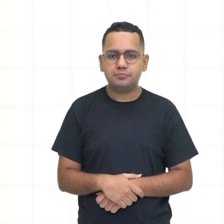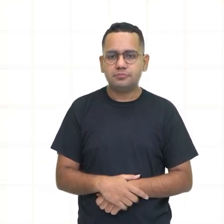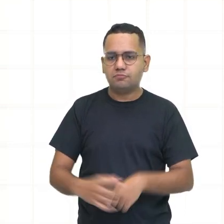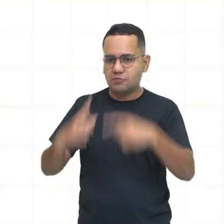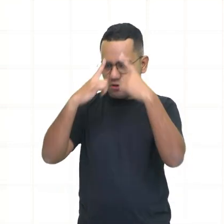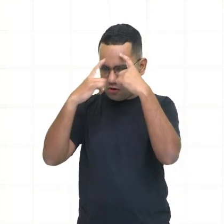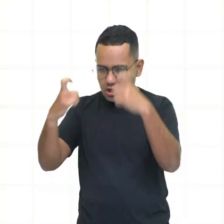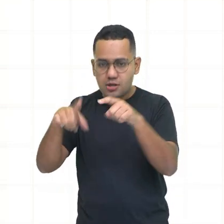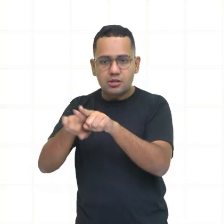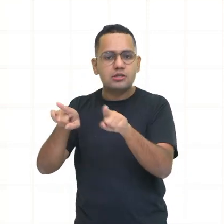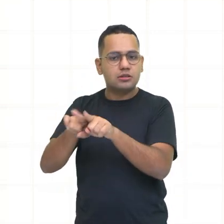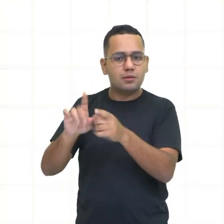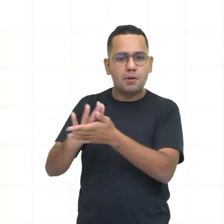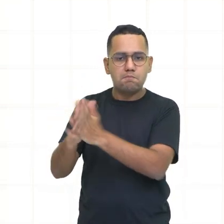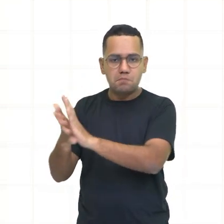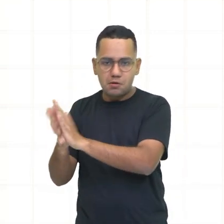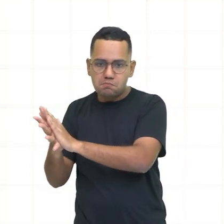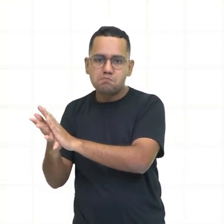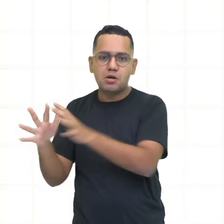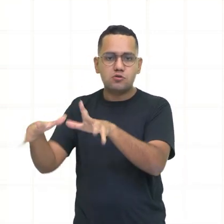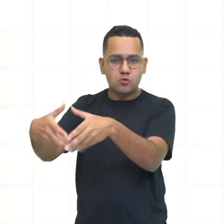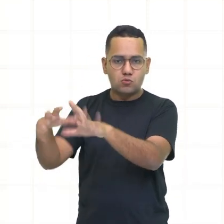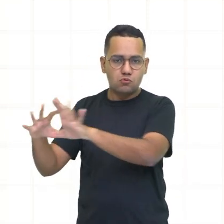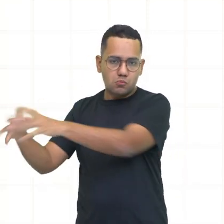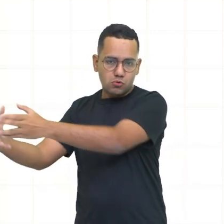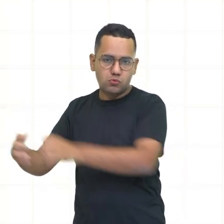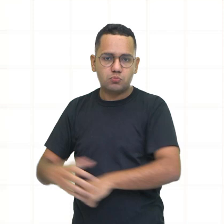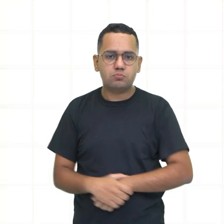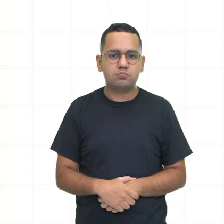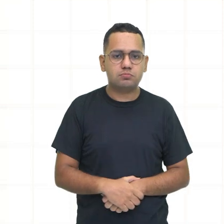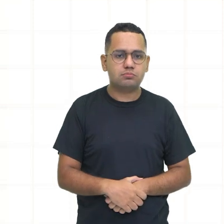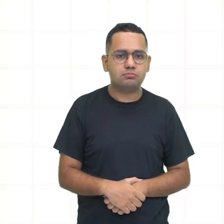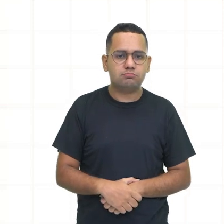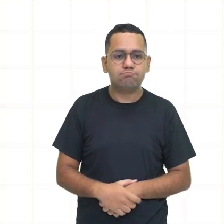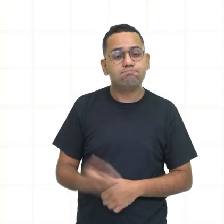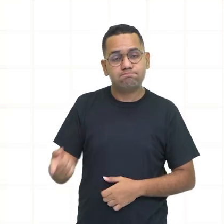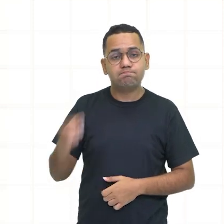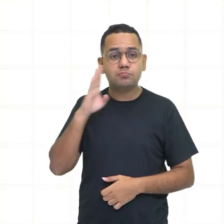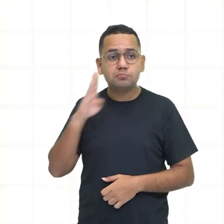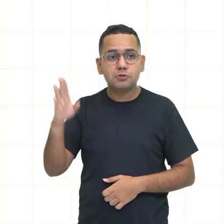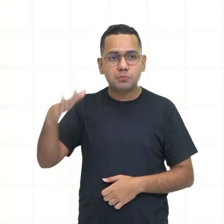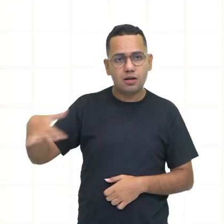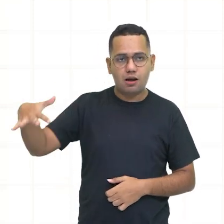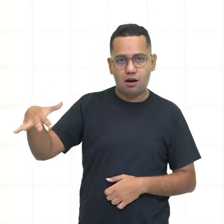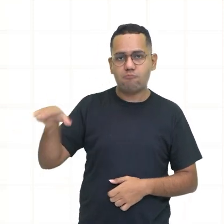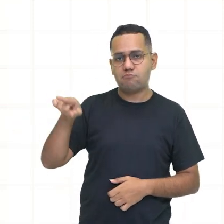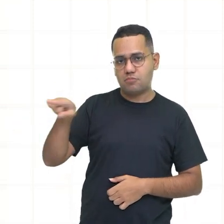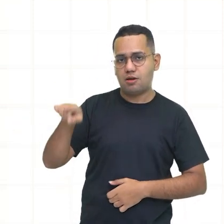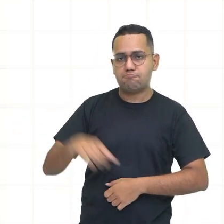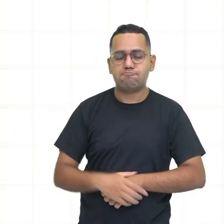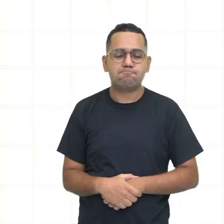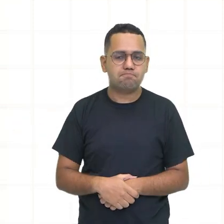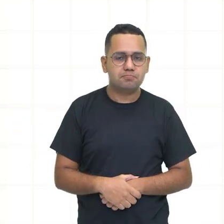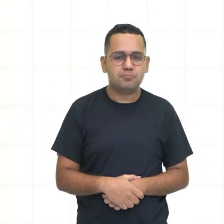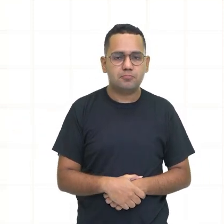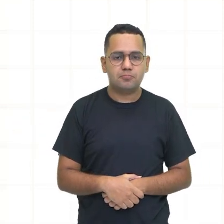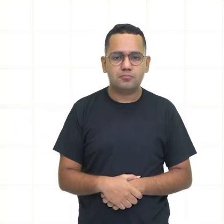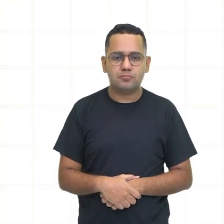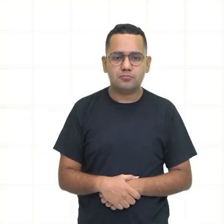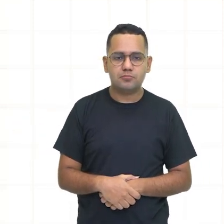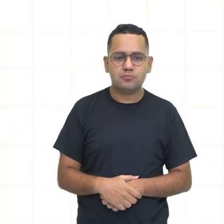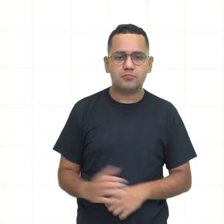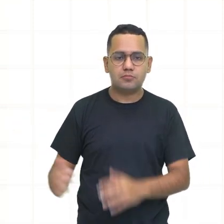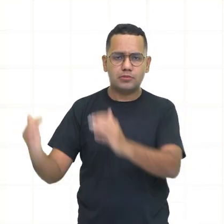A violência e atrocidades de ambos os lados foram aí os principais eventos da